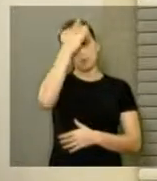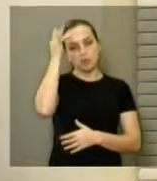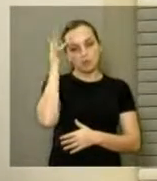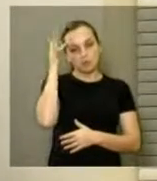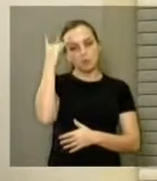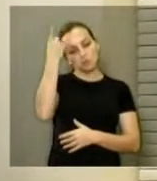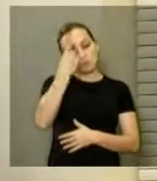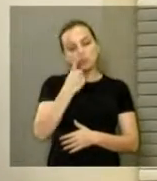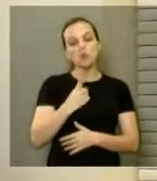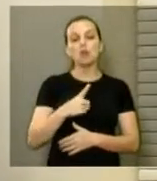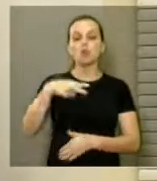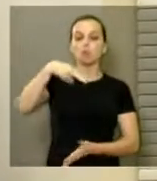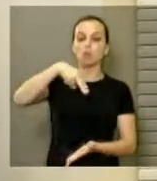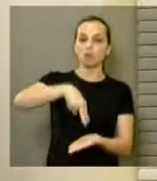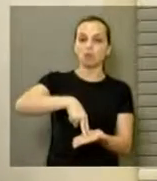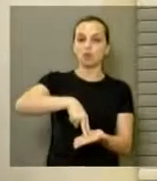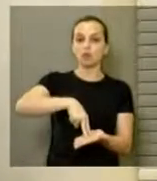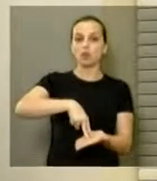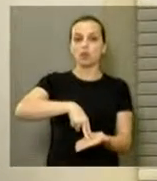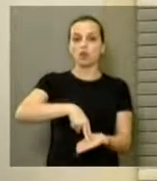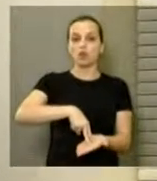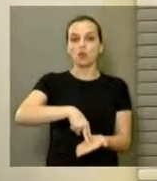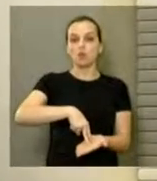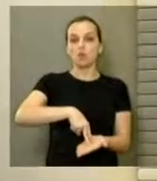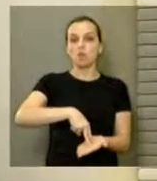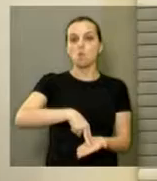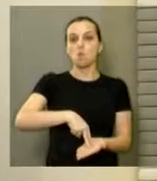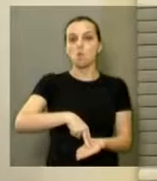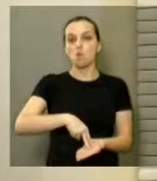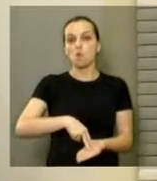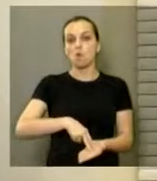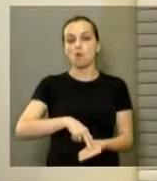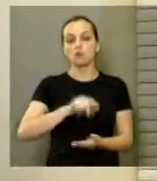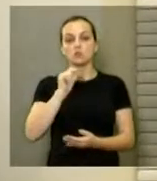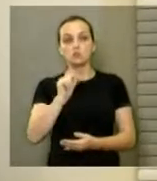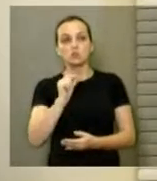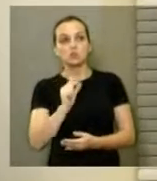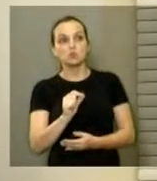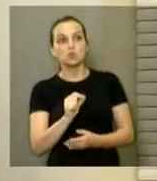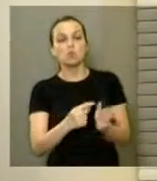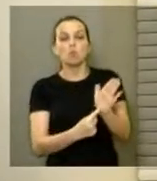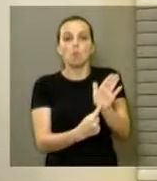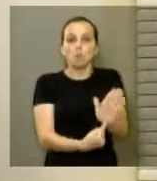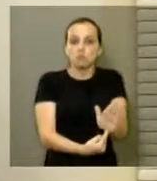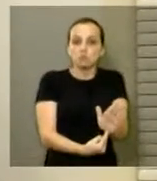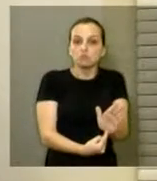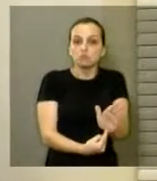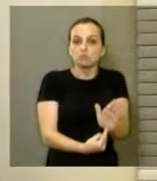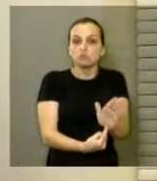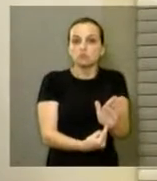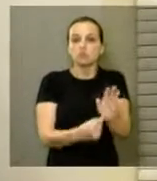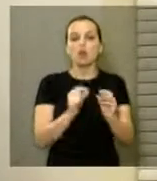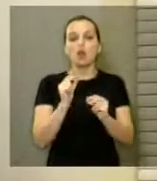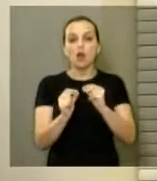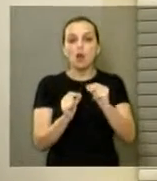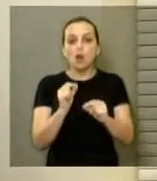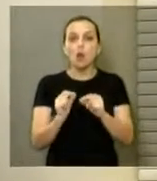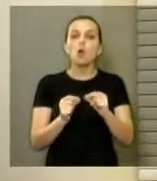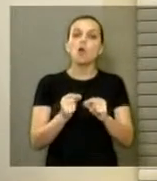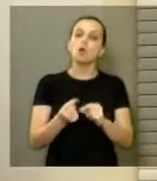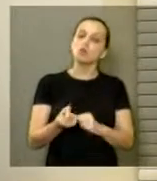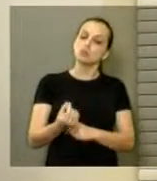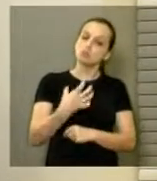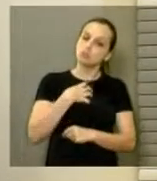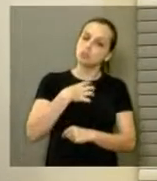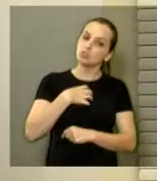no direito de chegar aqui em cima de uma situação, tá, aonde as